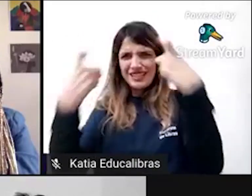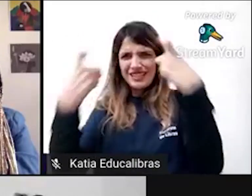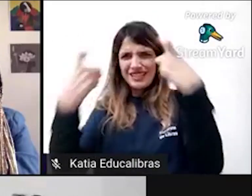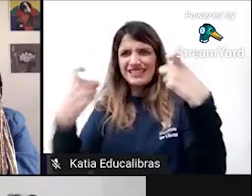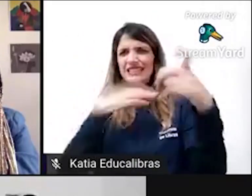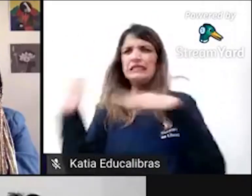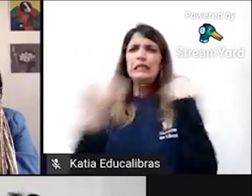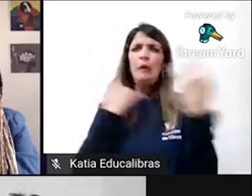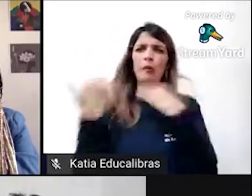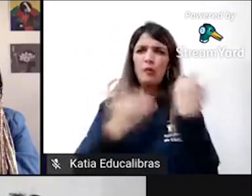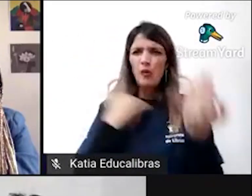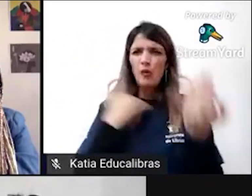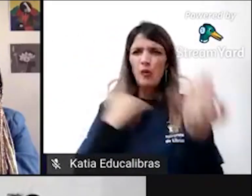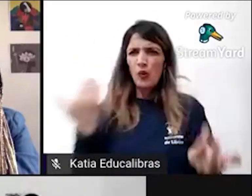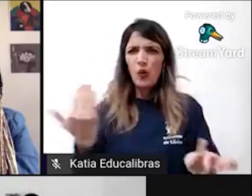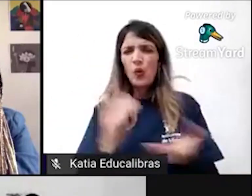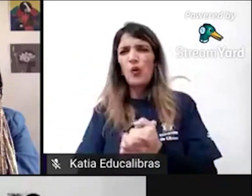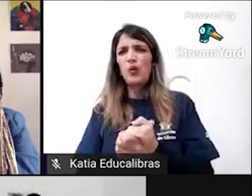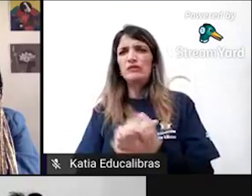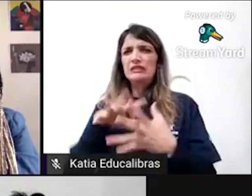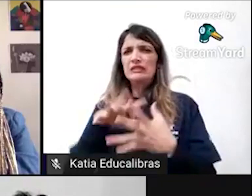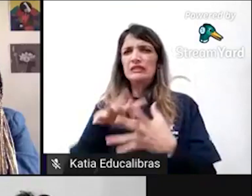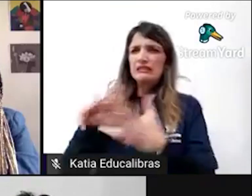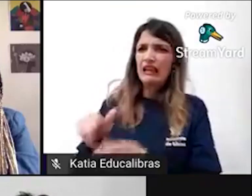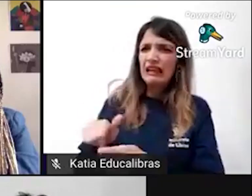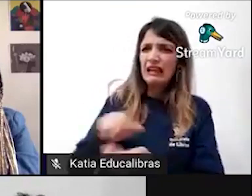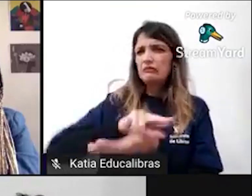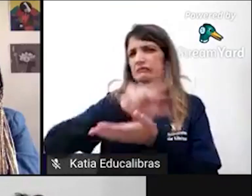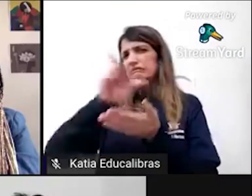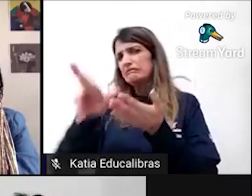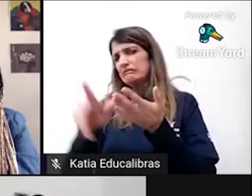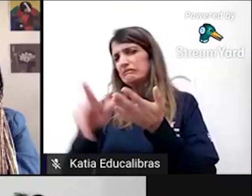morte por terra, por diversas situações.